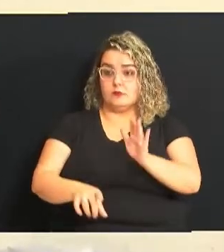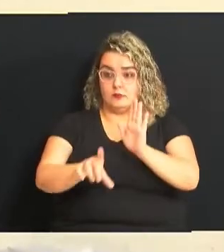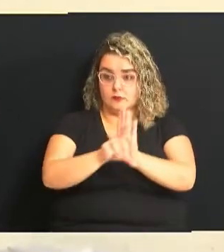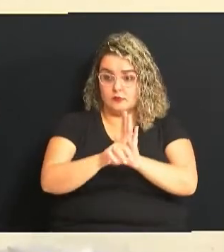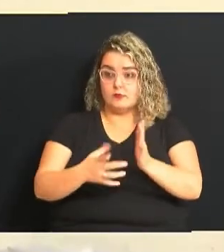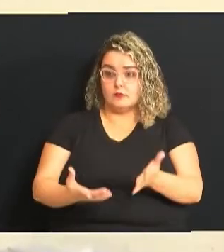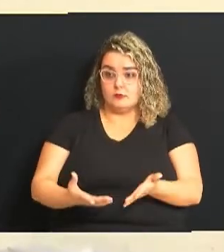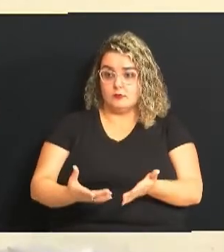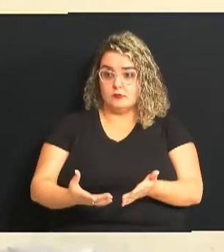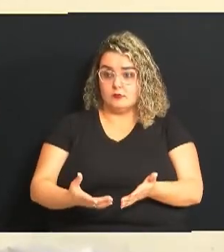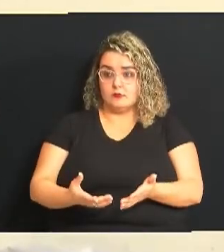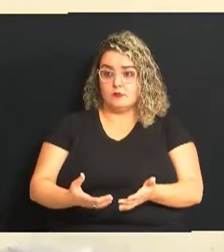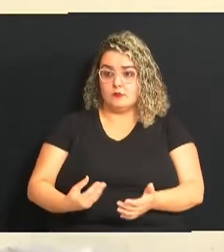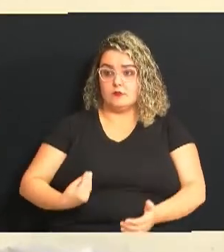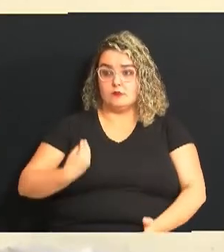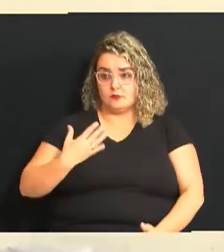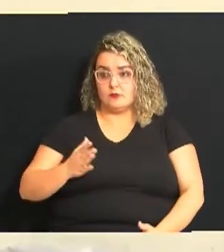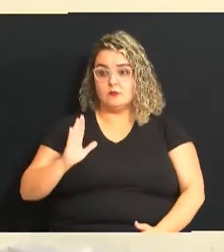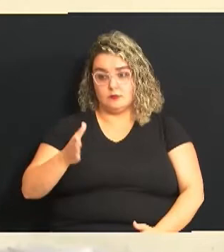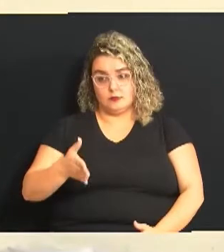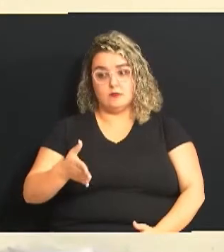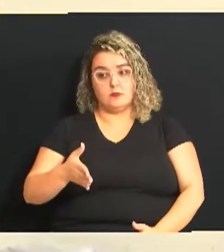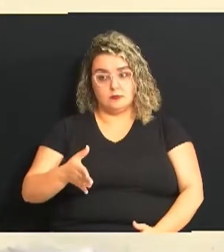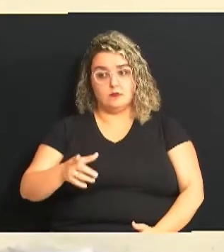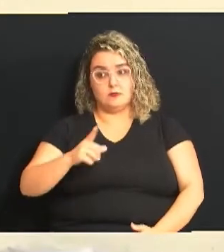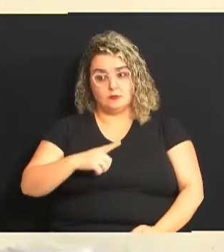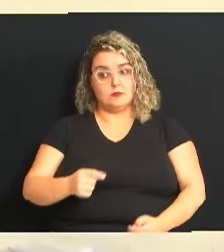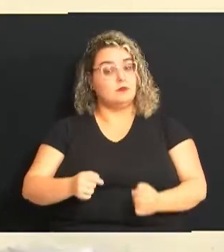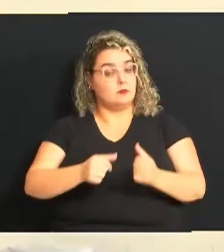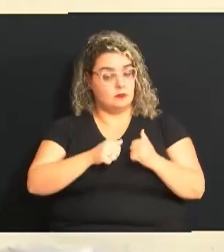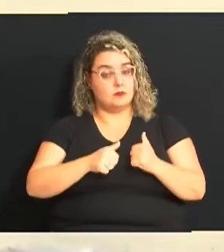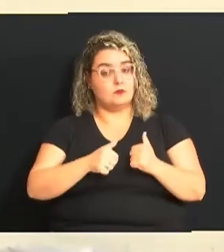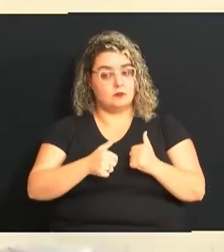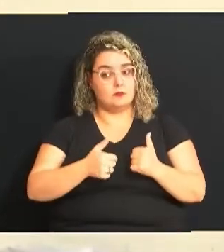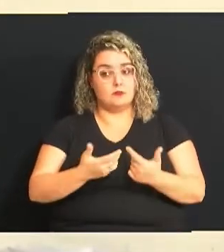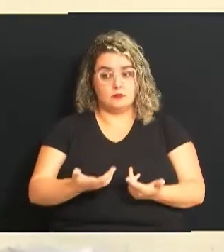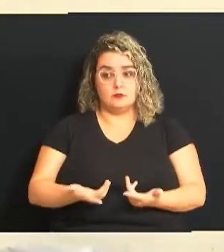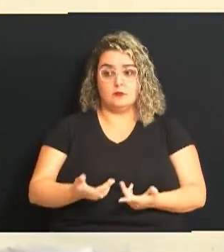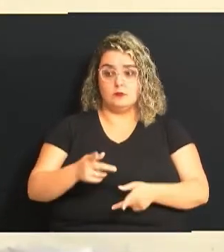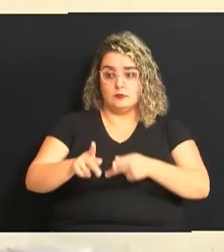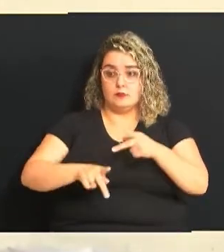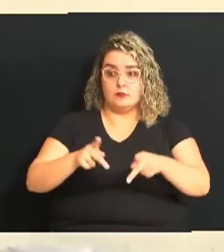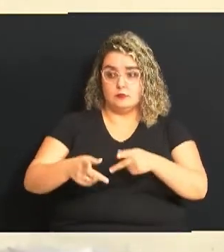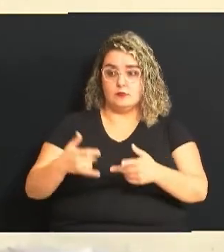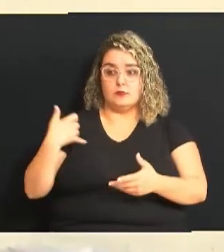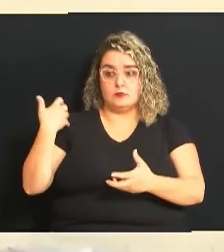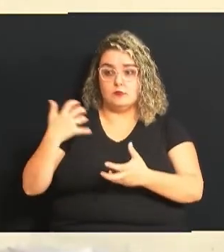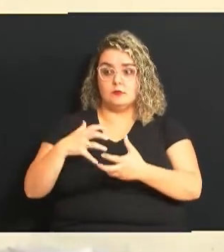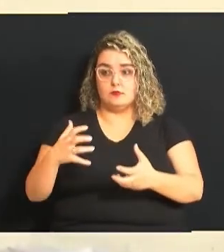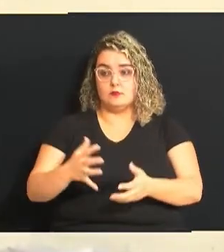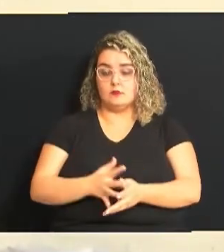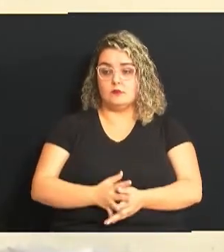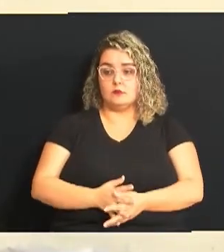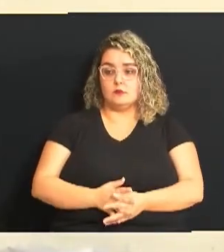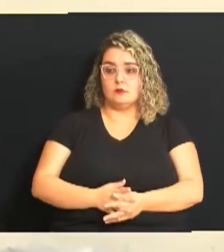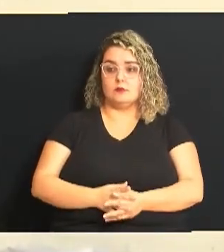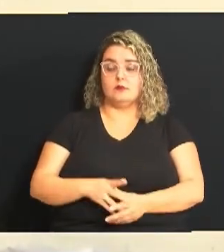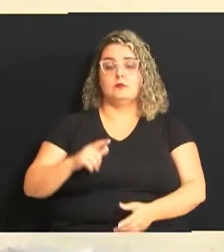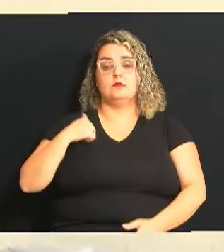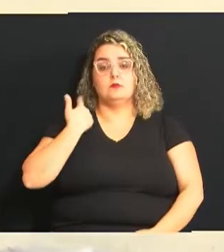legislação existente, já é um grande ganho para a população idosa, né? Nós